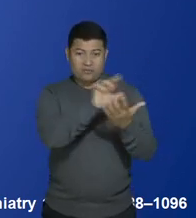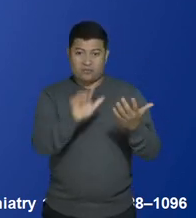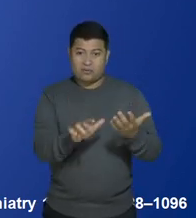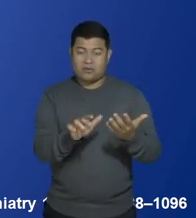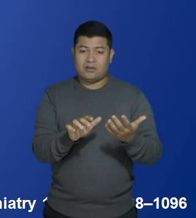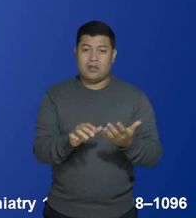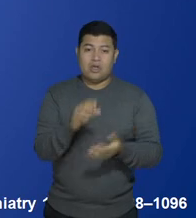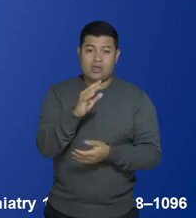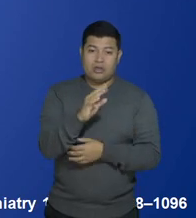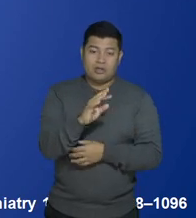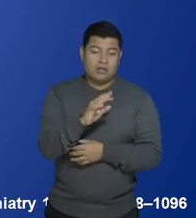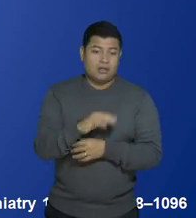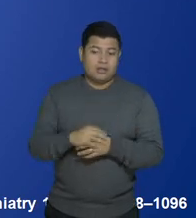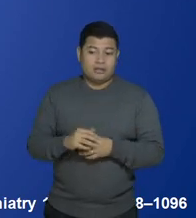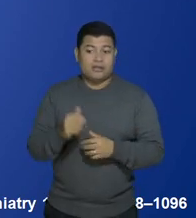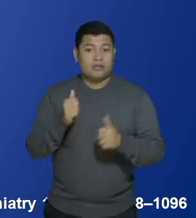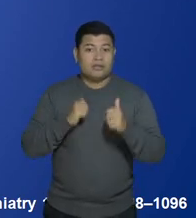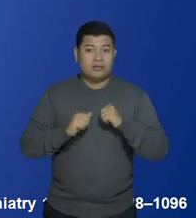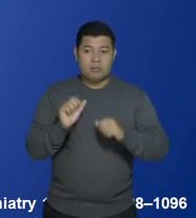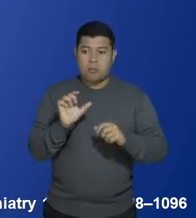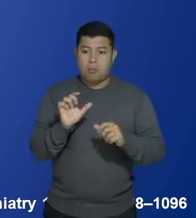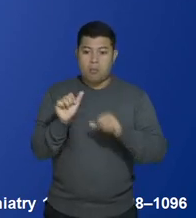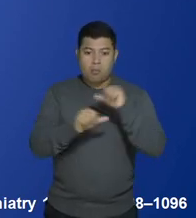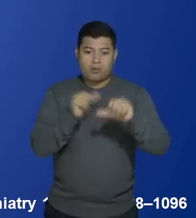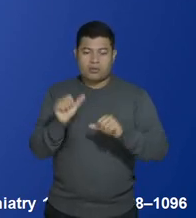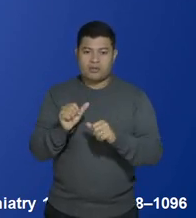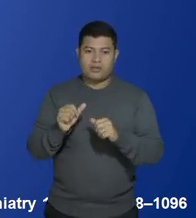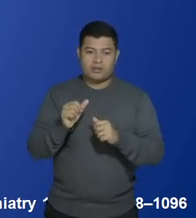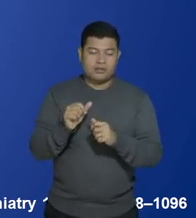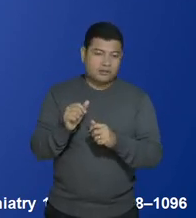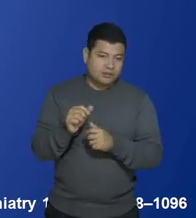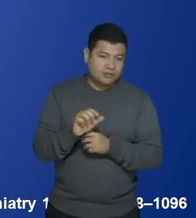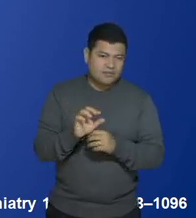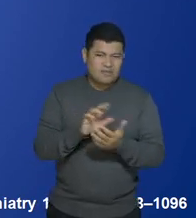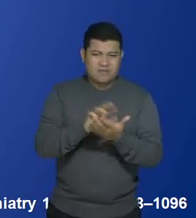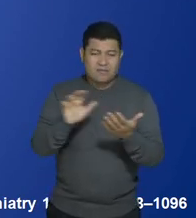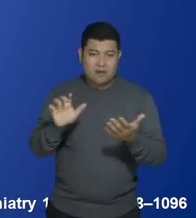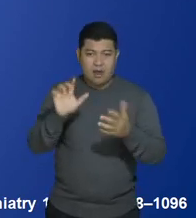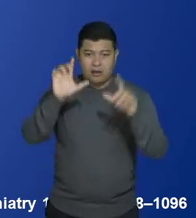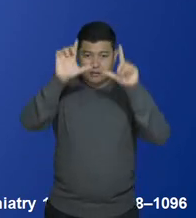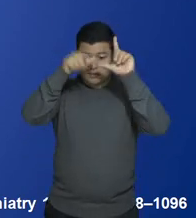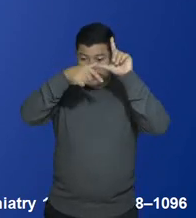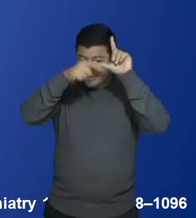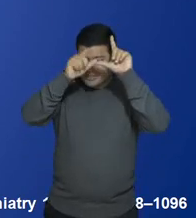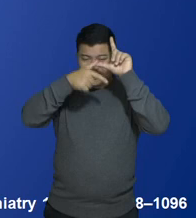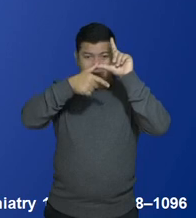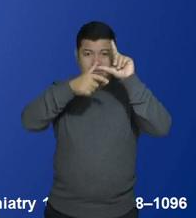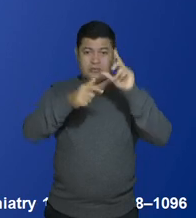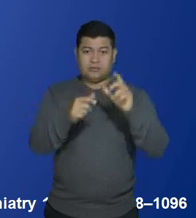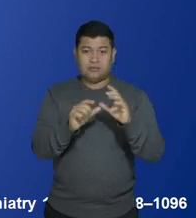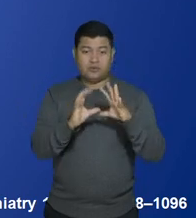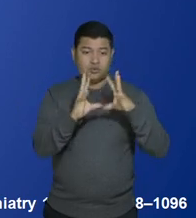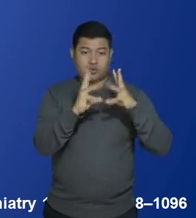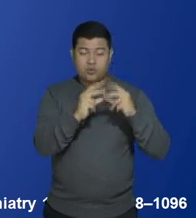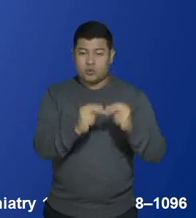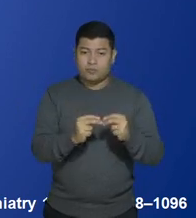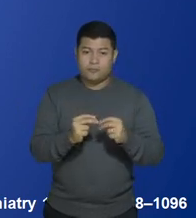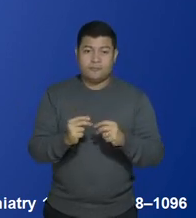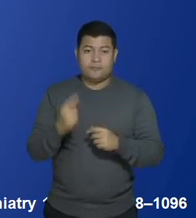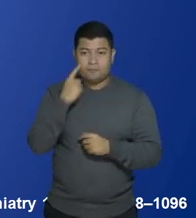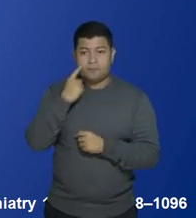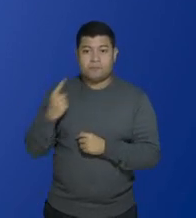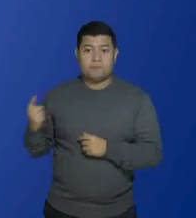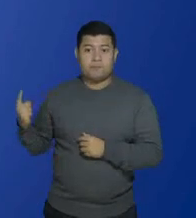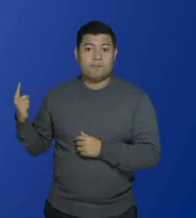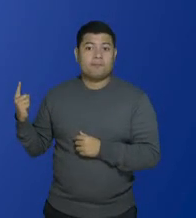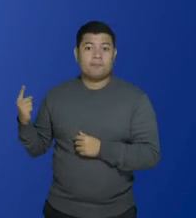de conduta, transtorno de humor. Aí tem mais coisa, o transtorno de aprendizagem, tem outros transtornos juntos com